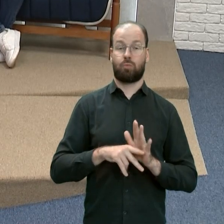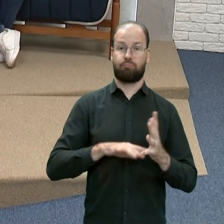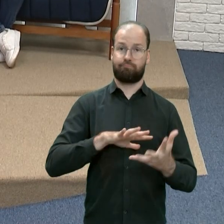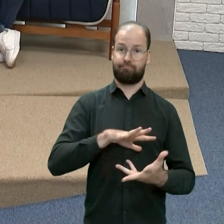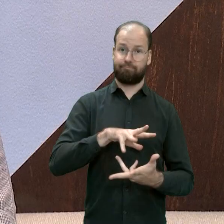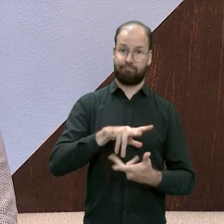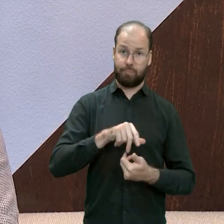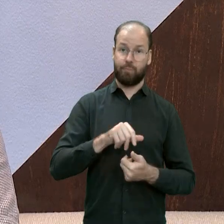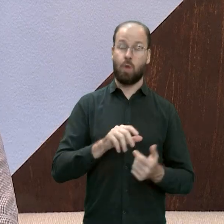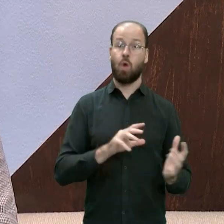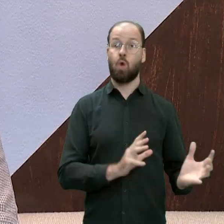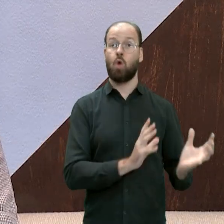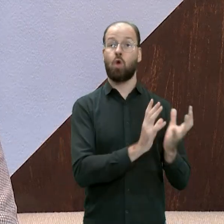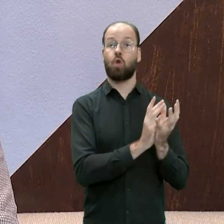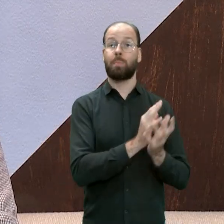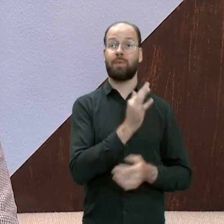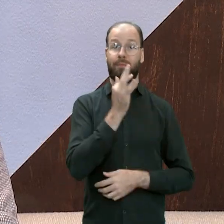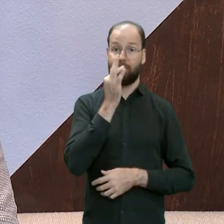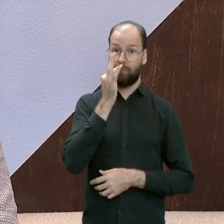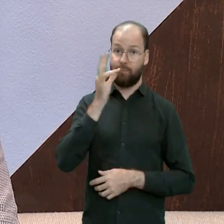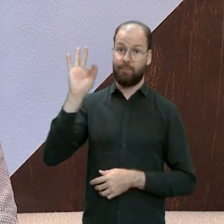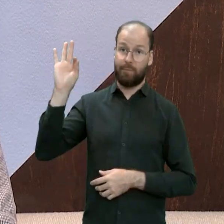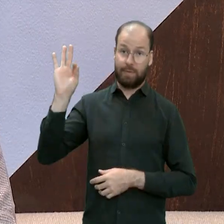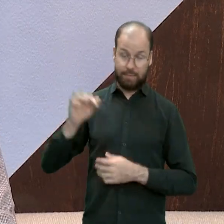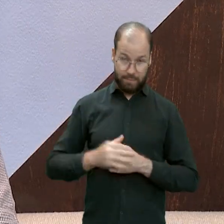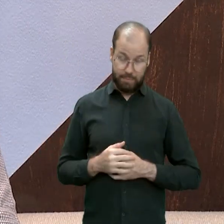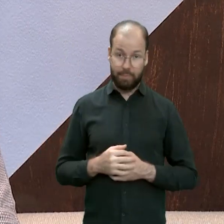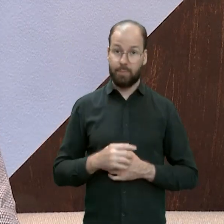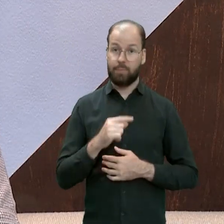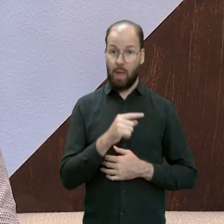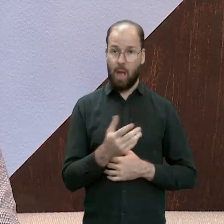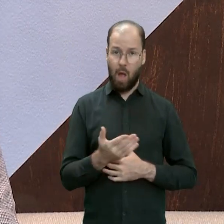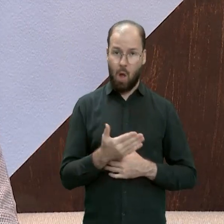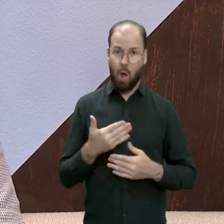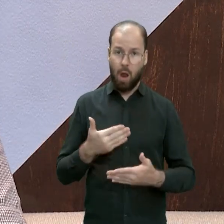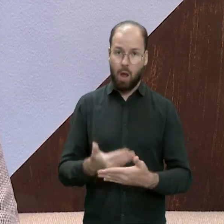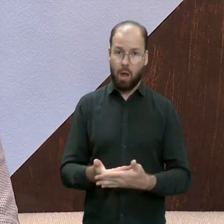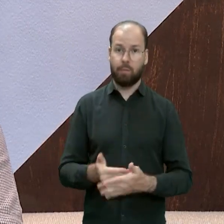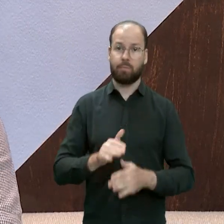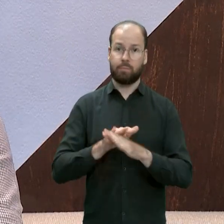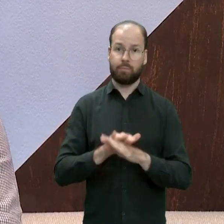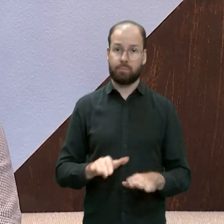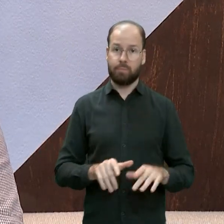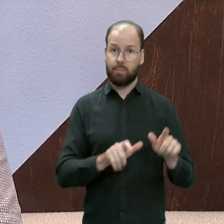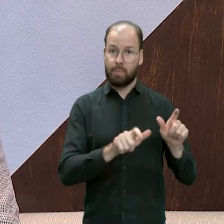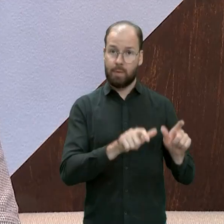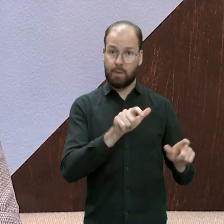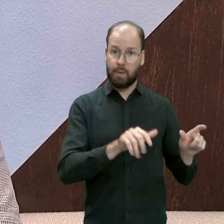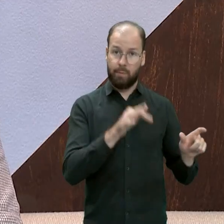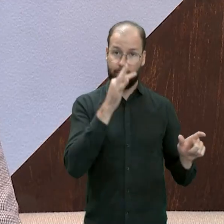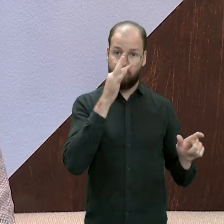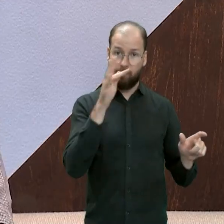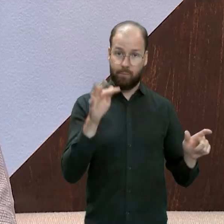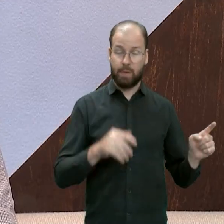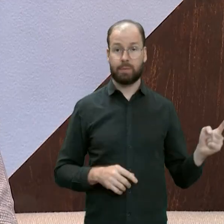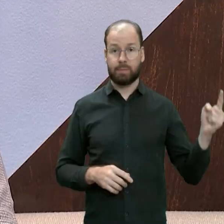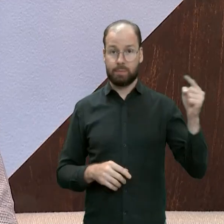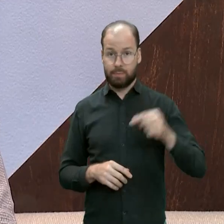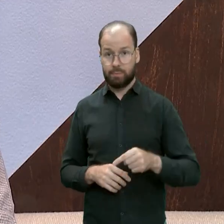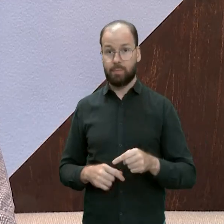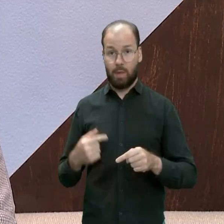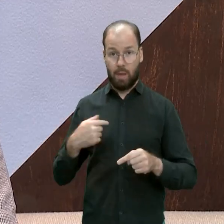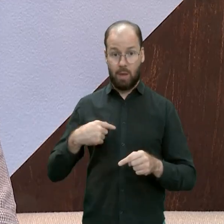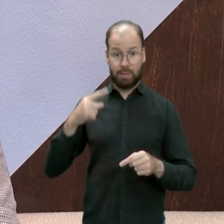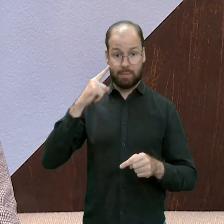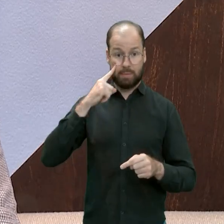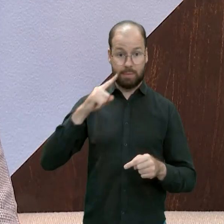com um grupo francês. Está se encerrando agora. Os franceses estavam aqui na última semana, eu estou indo para lá na semana que